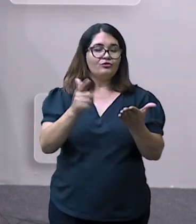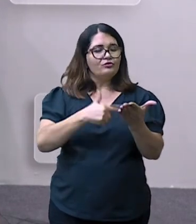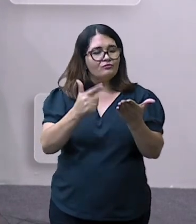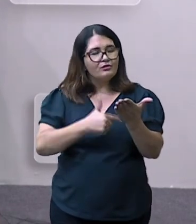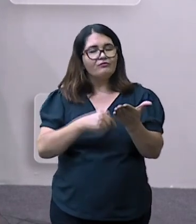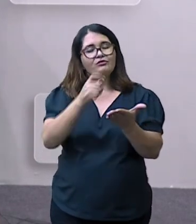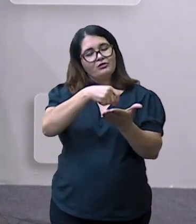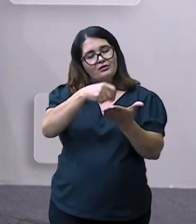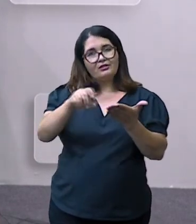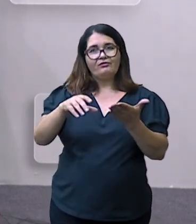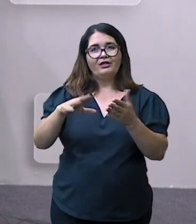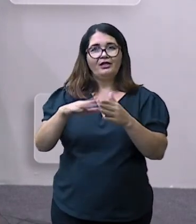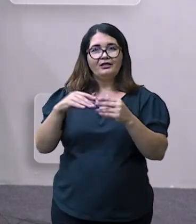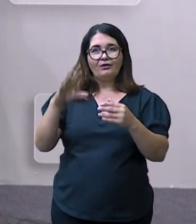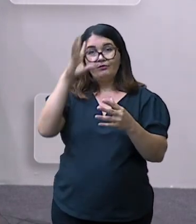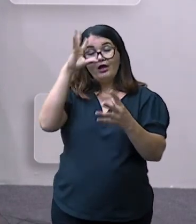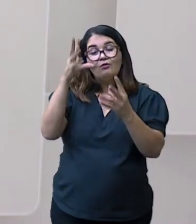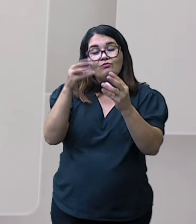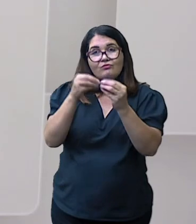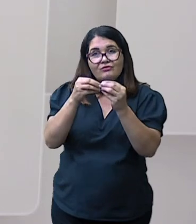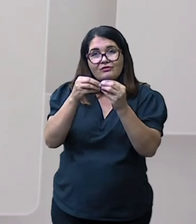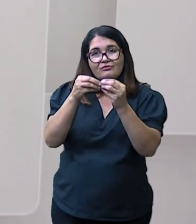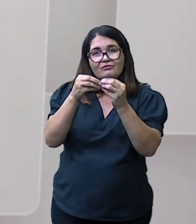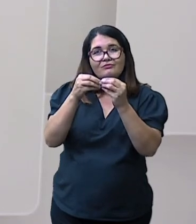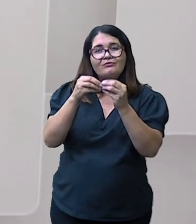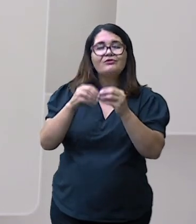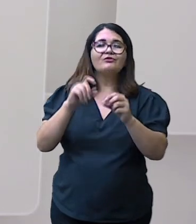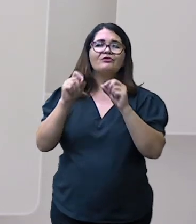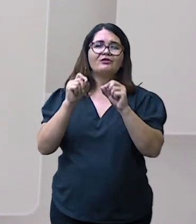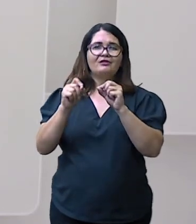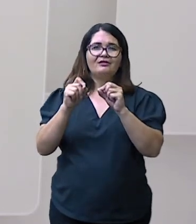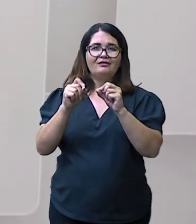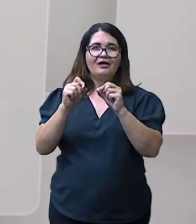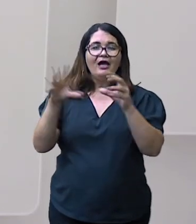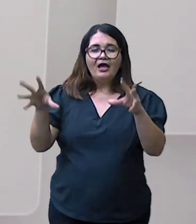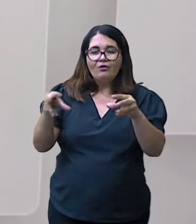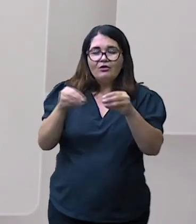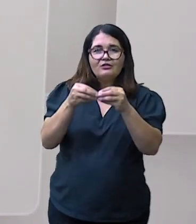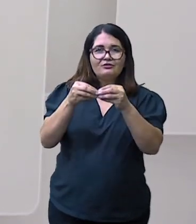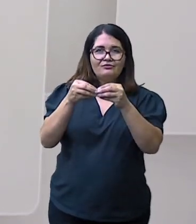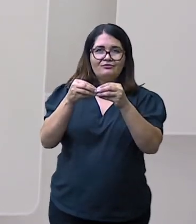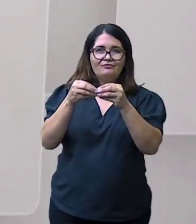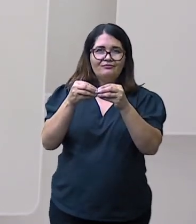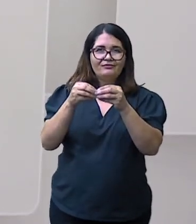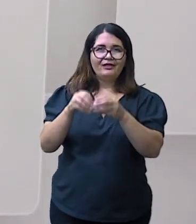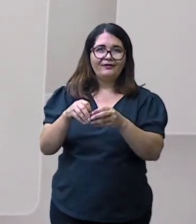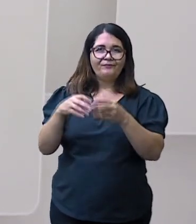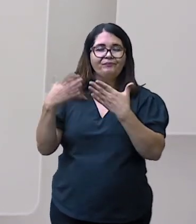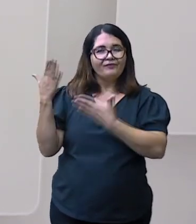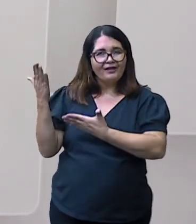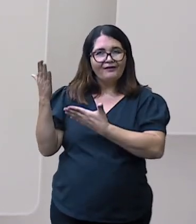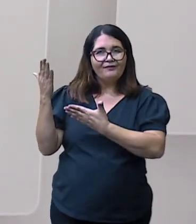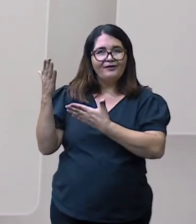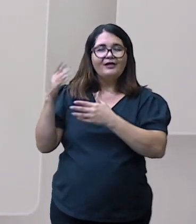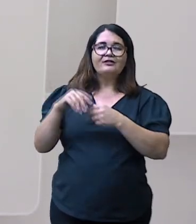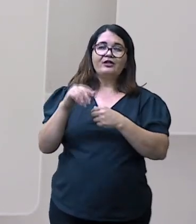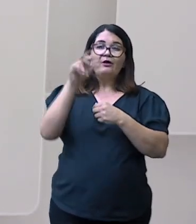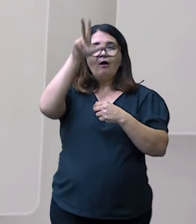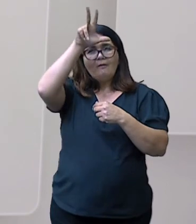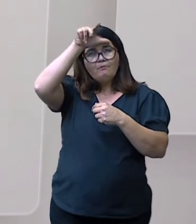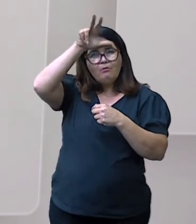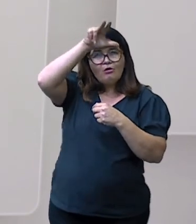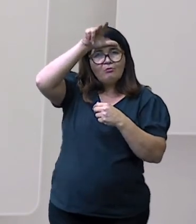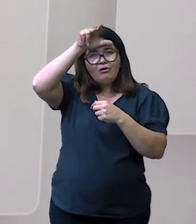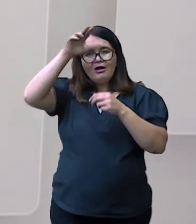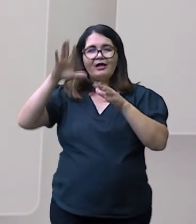é o resumo. Borboletando, que tem tudo a ver com a história de Cloris Lage, de bater as asas, de ir para o